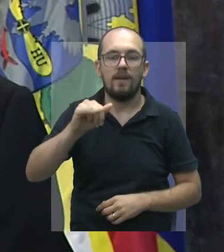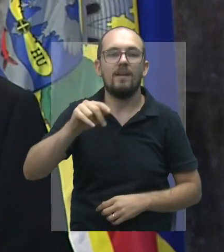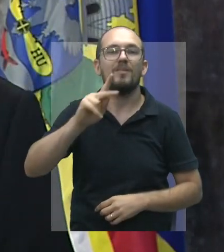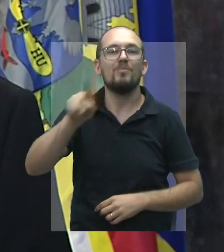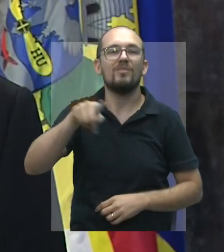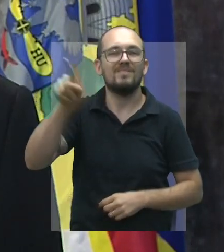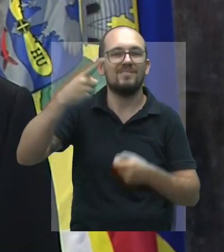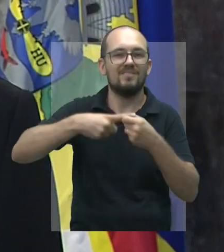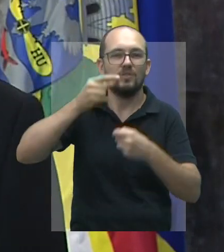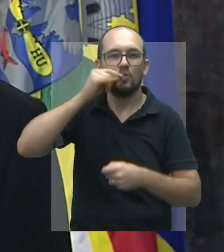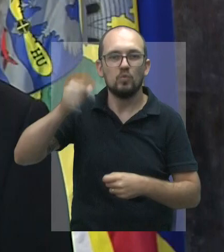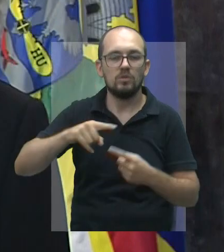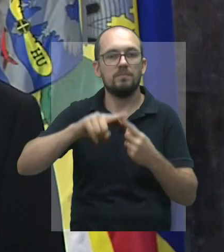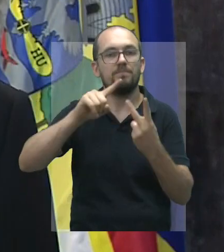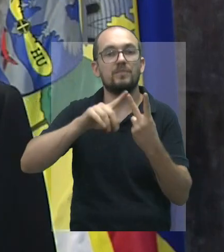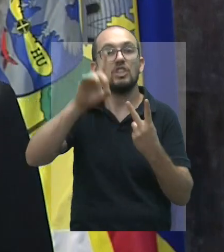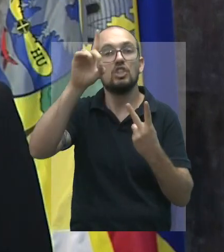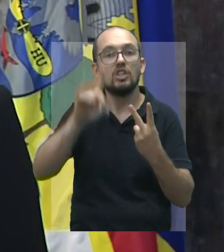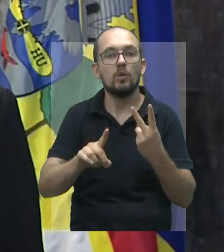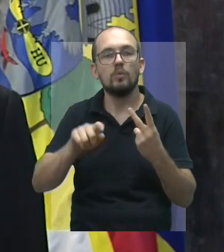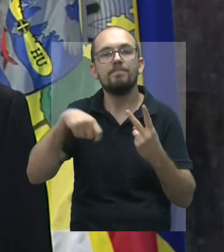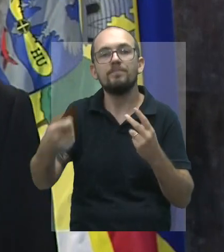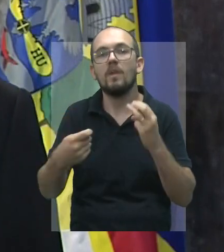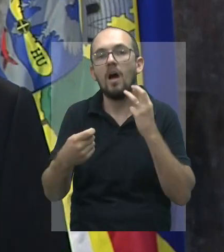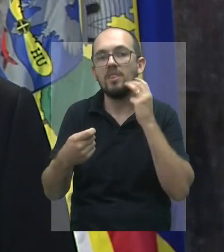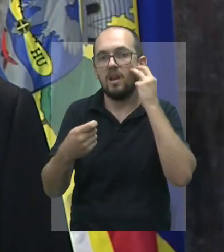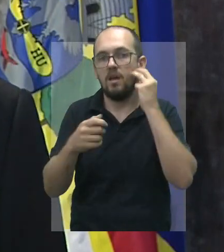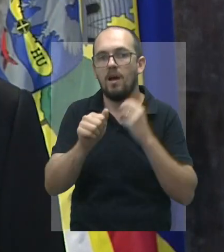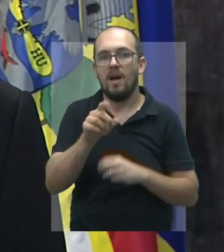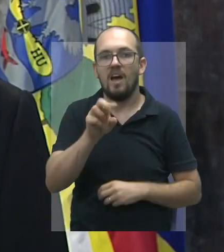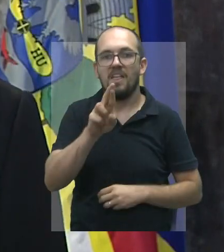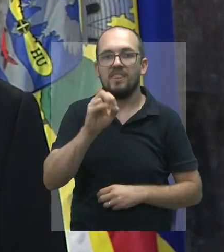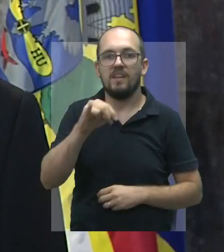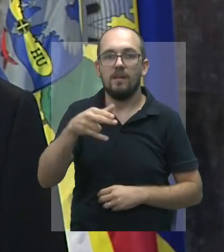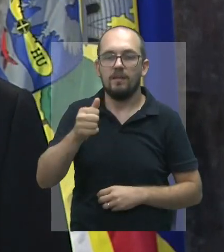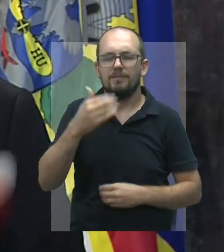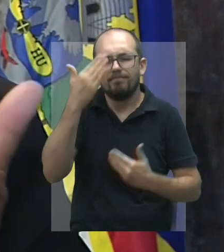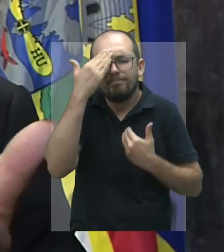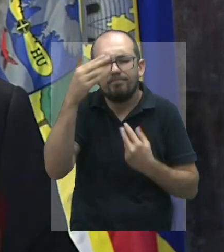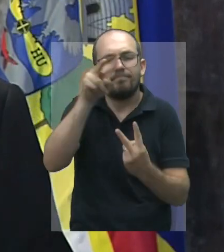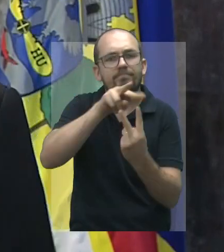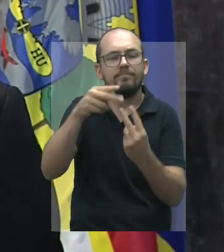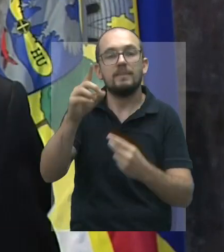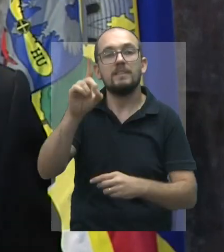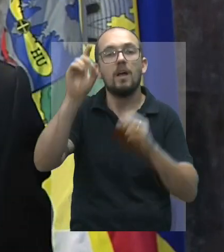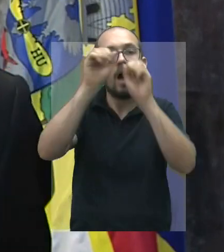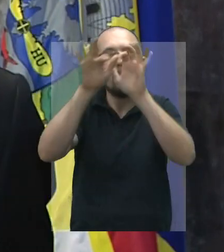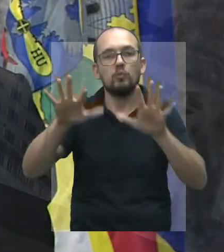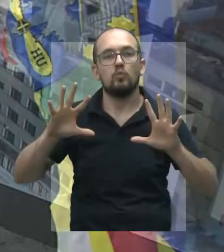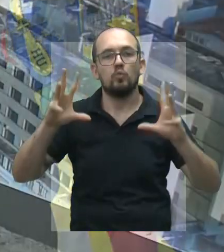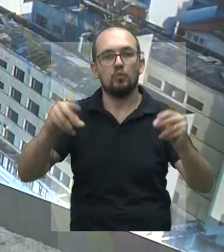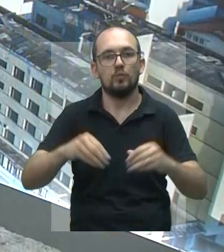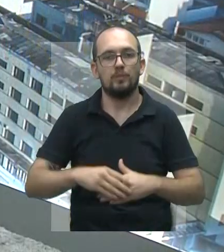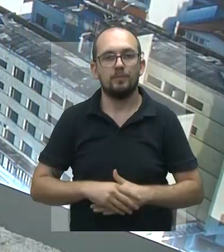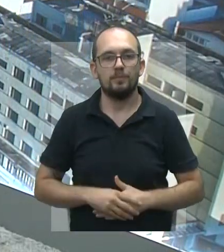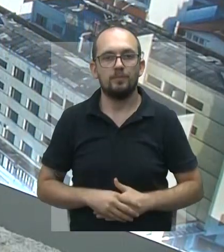Jundiaí, e a diretora da escola, a Adriana. Muito obrigado mais uma vez e que Deus abençoe a todos nós.